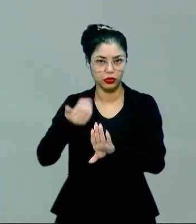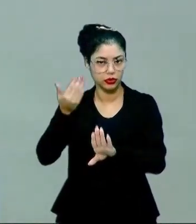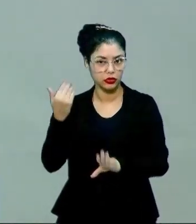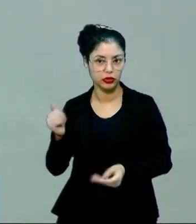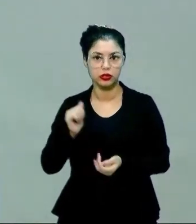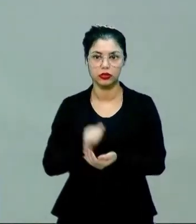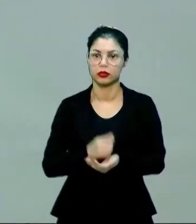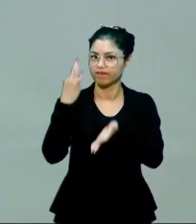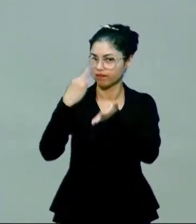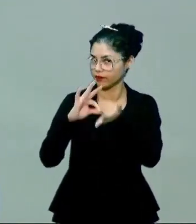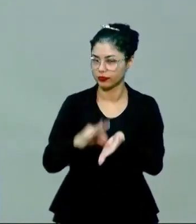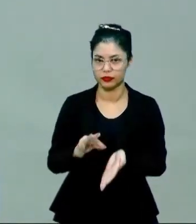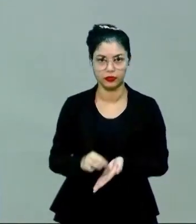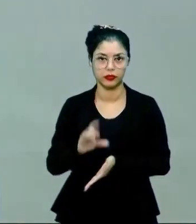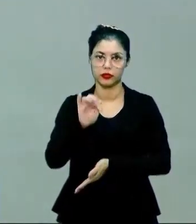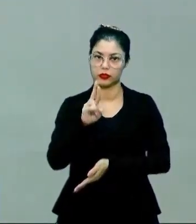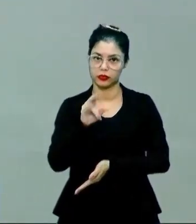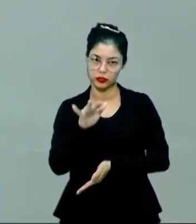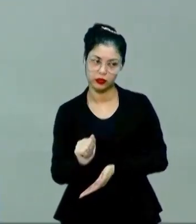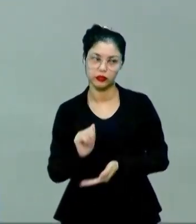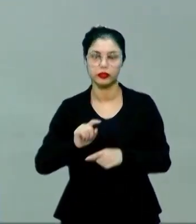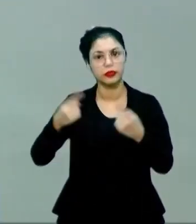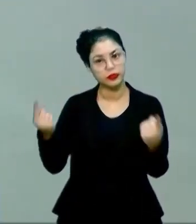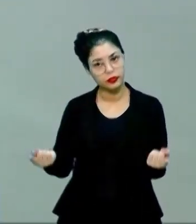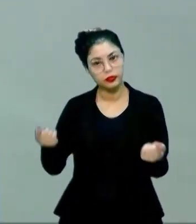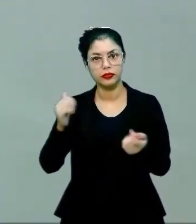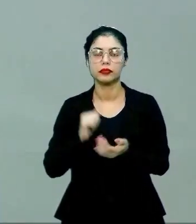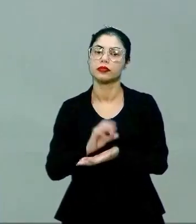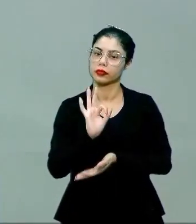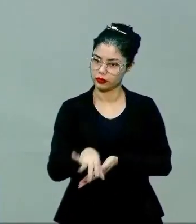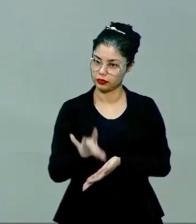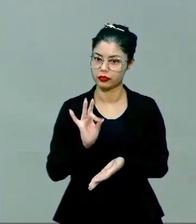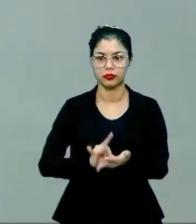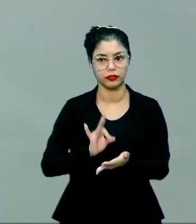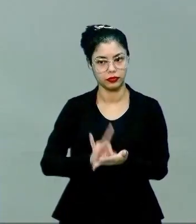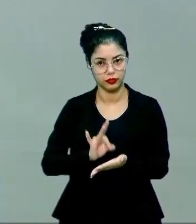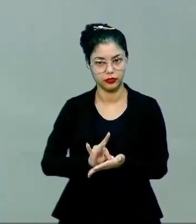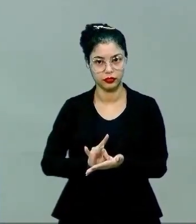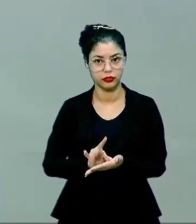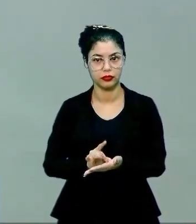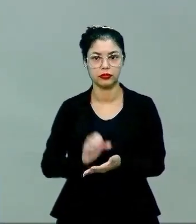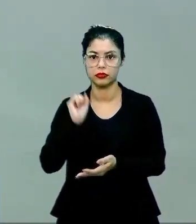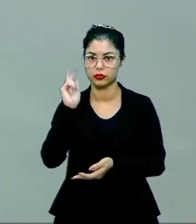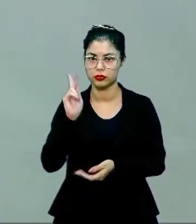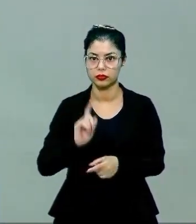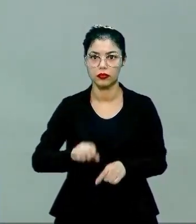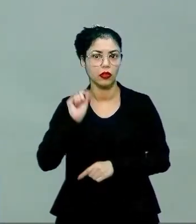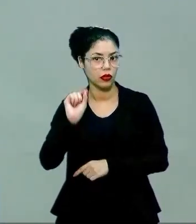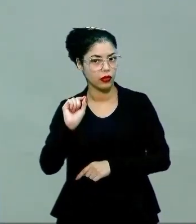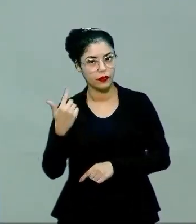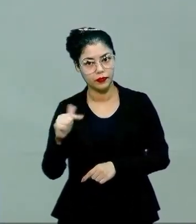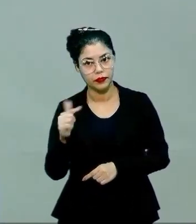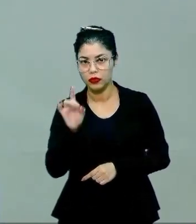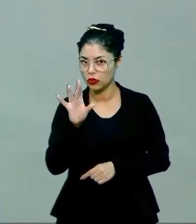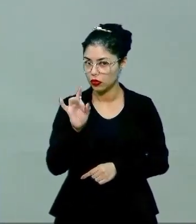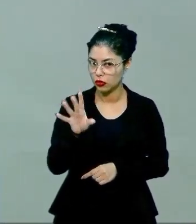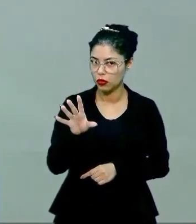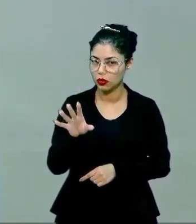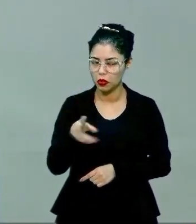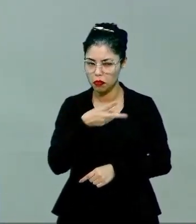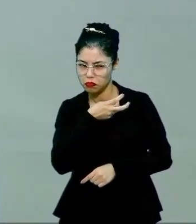se assinava as obras. Então, o que a gente tem realmente como prova de Aleijadinho, ok. O que não tem é apenas